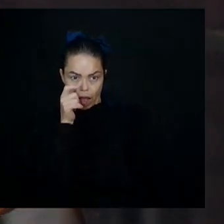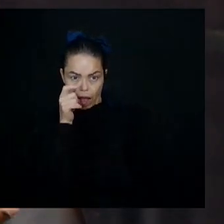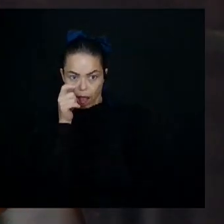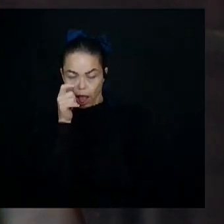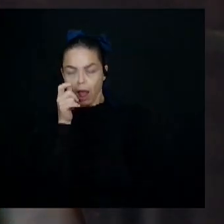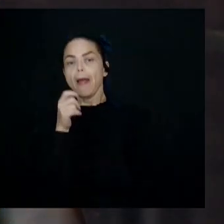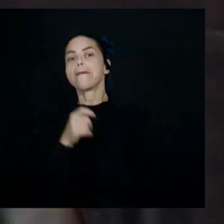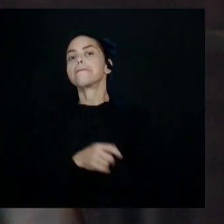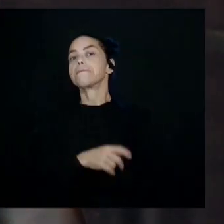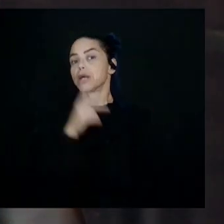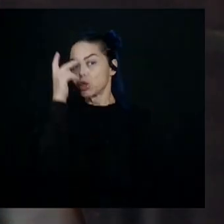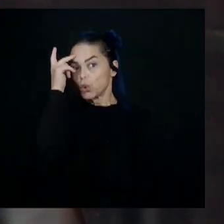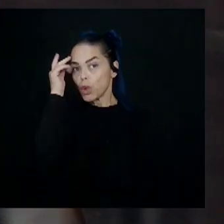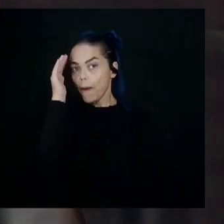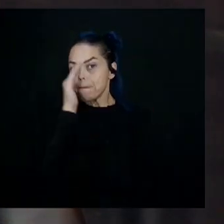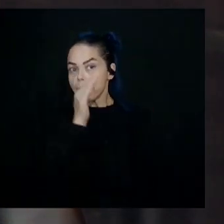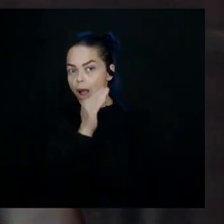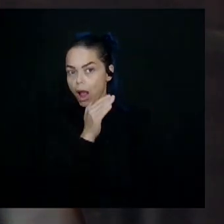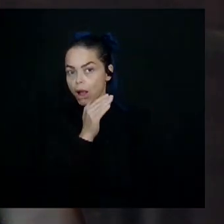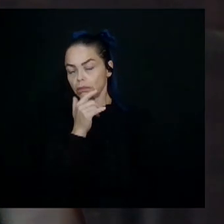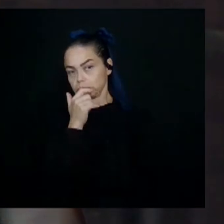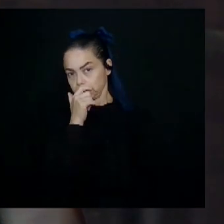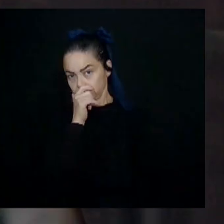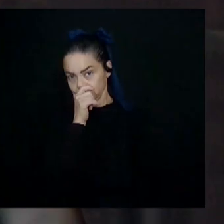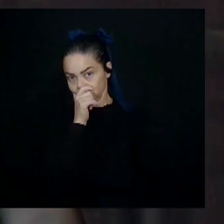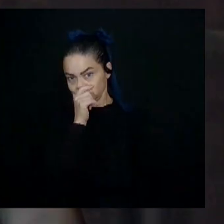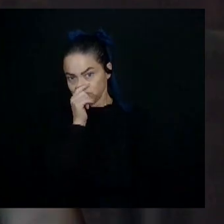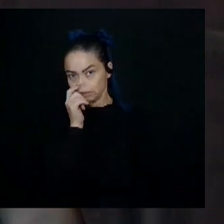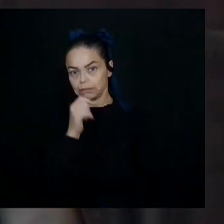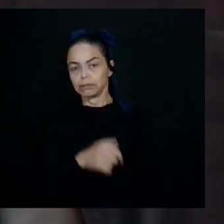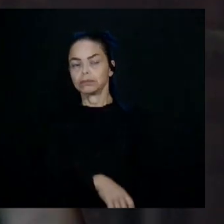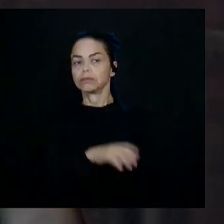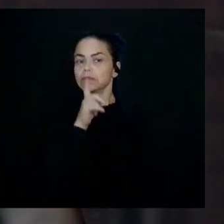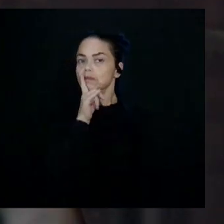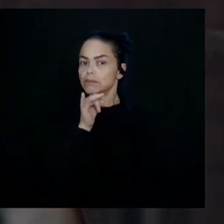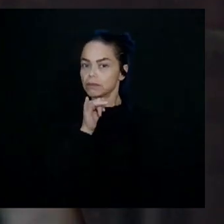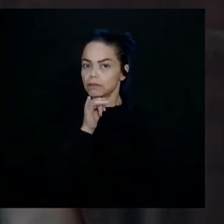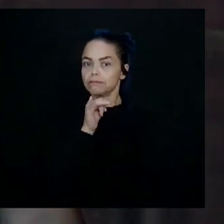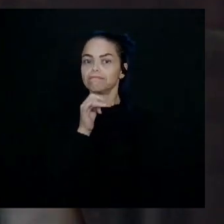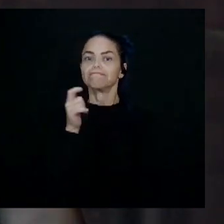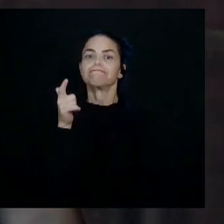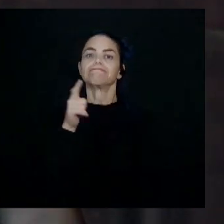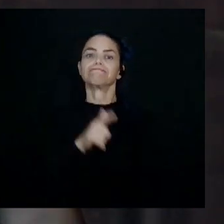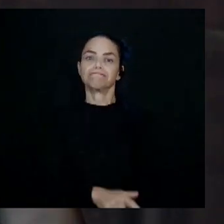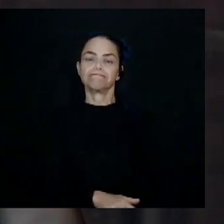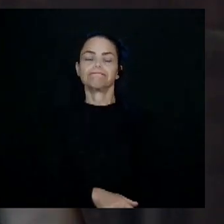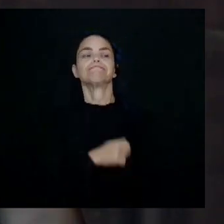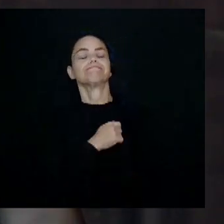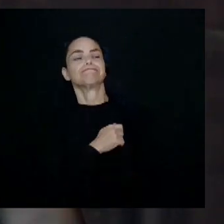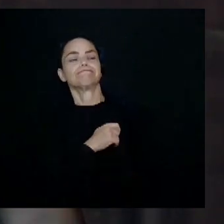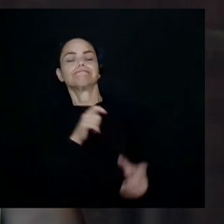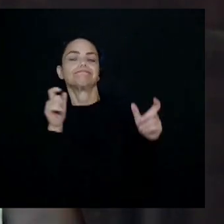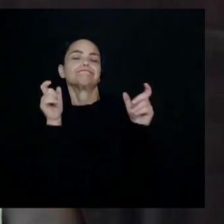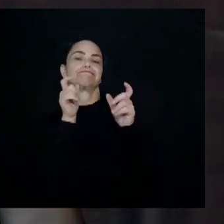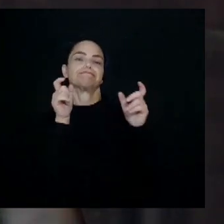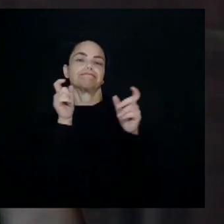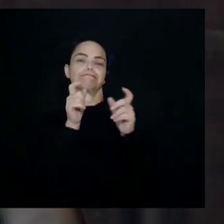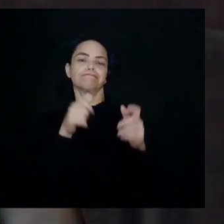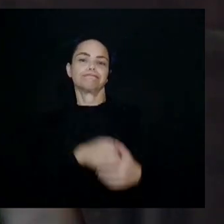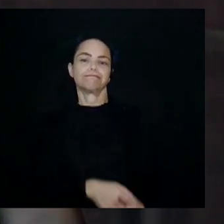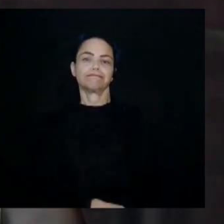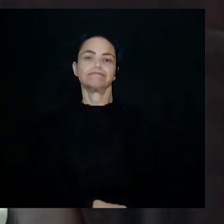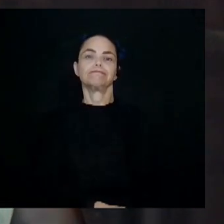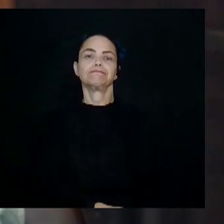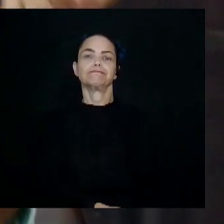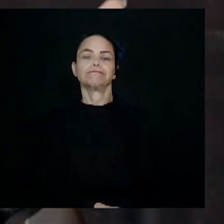intencionadas. Né? Então, os pais, novamente, vão ter que ficar mais atentos ainda aonde que meu filho